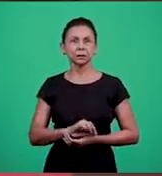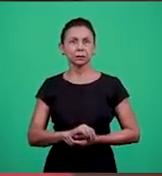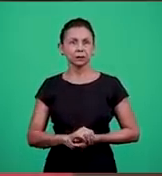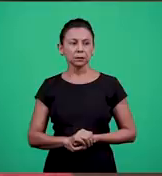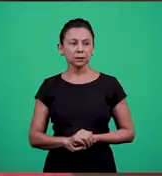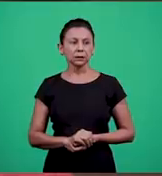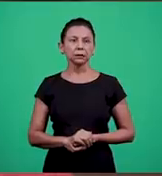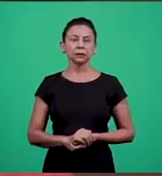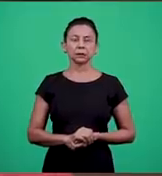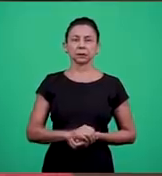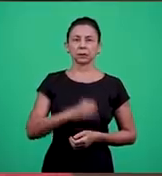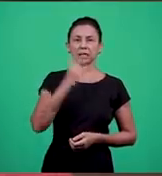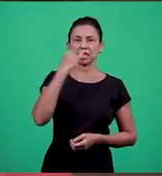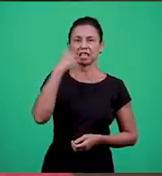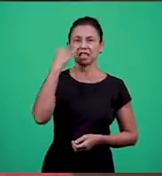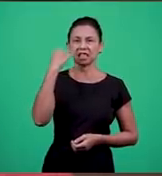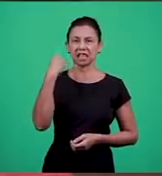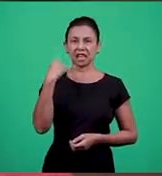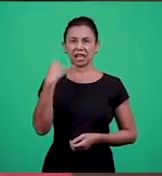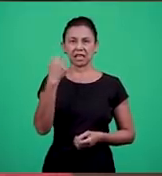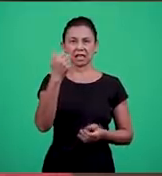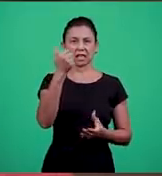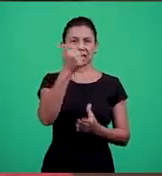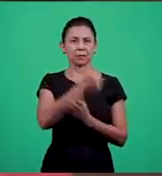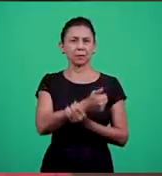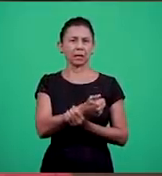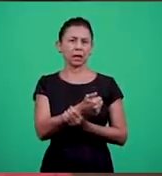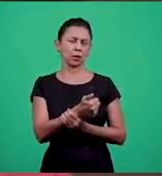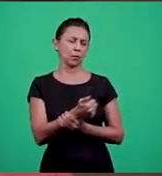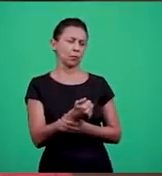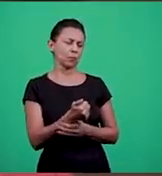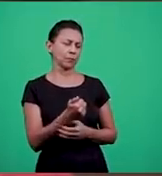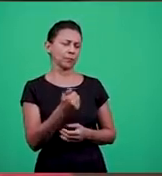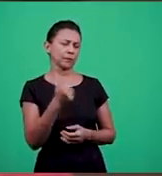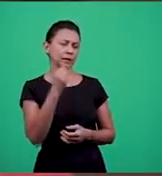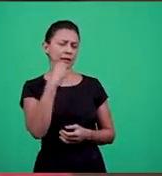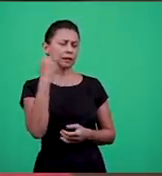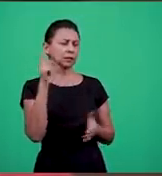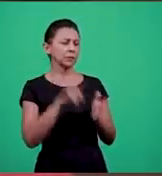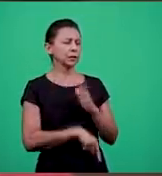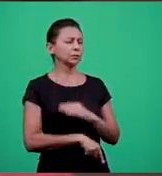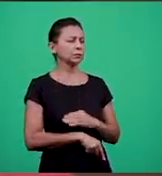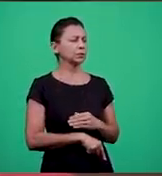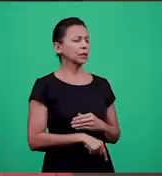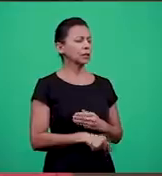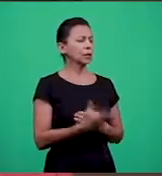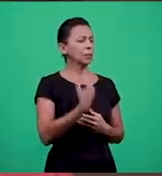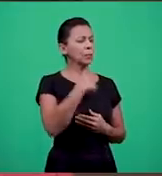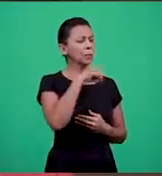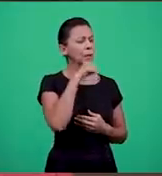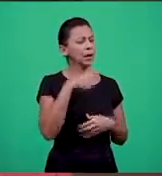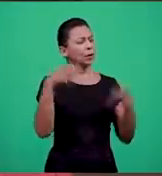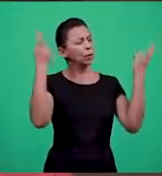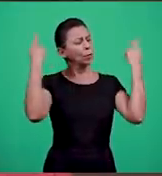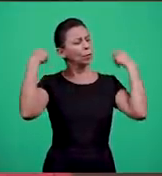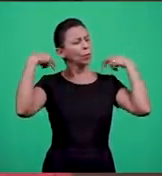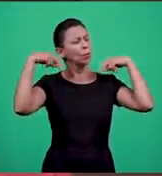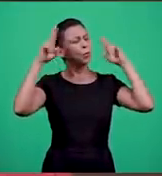conversando. Isaque perguntou assim: meu pai, onde está o